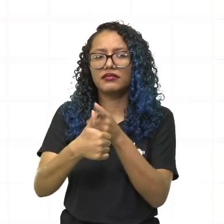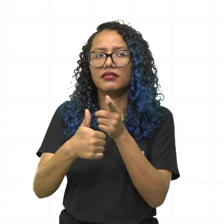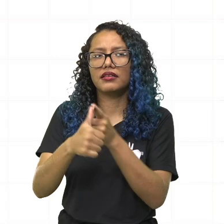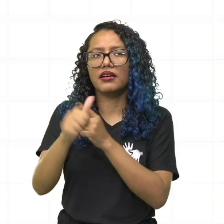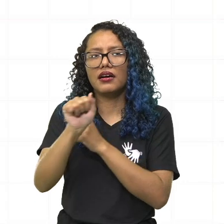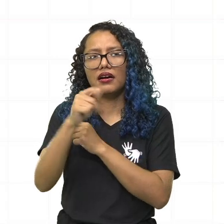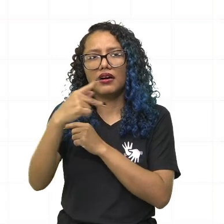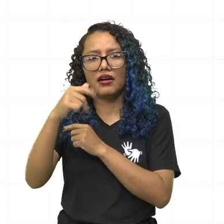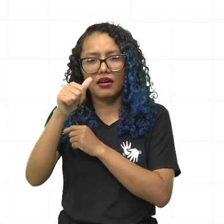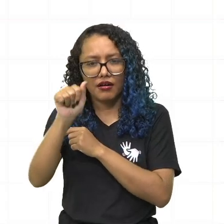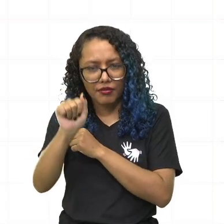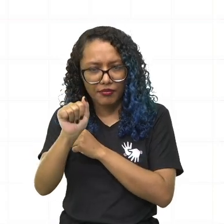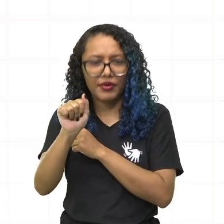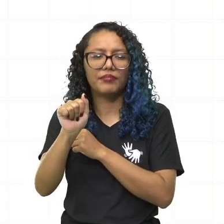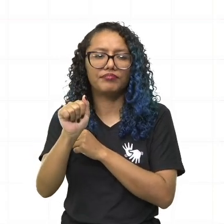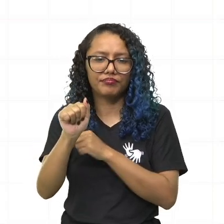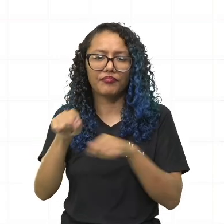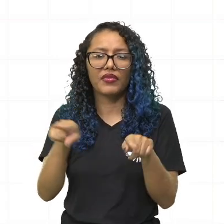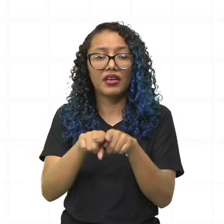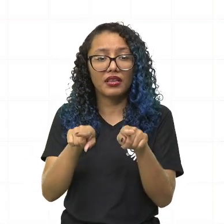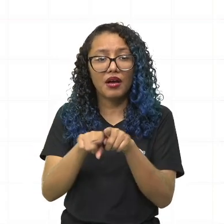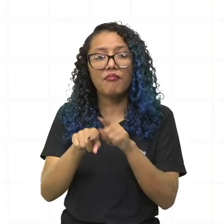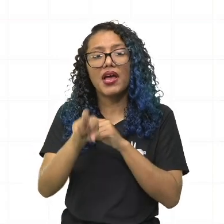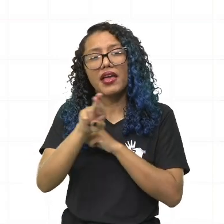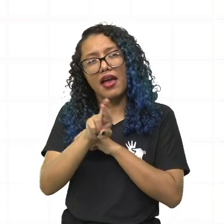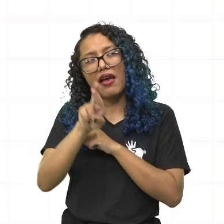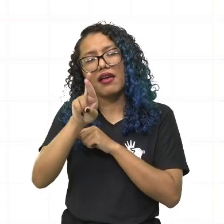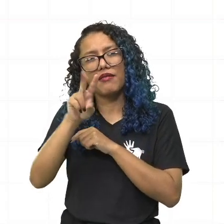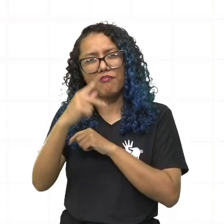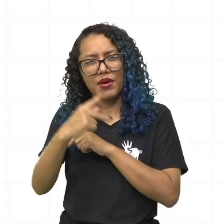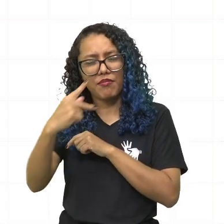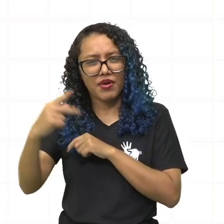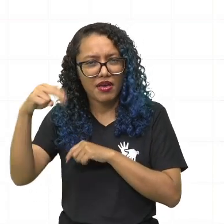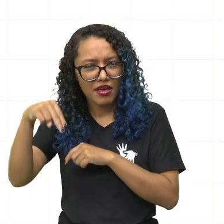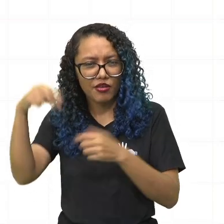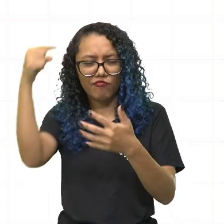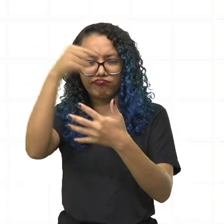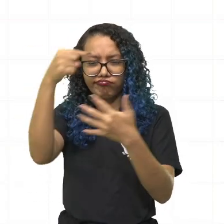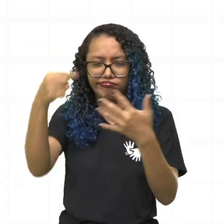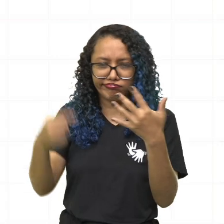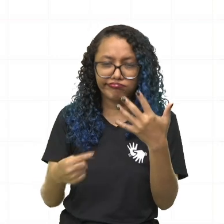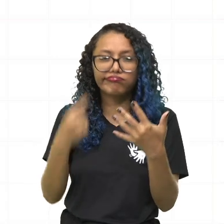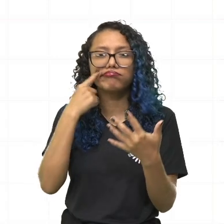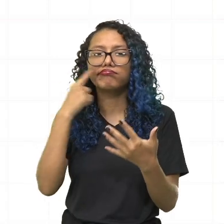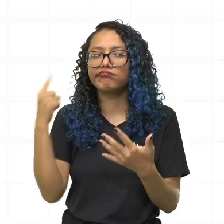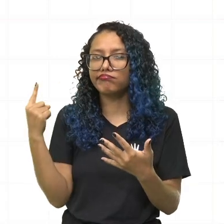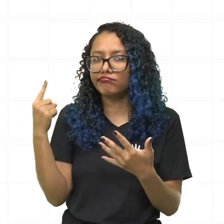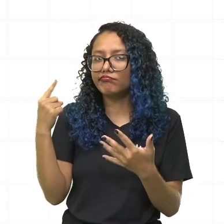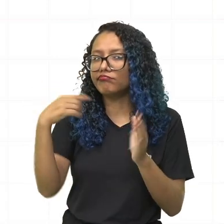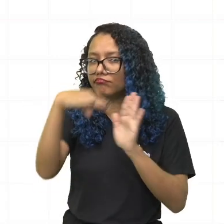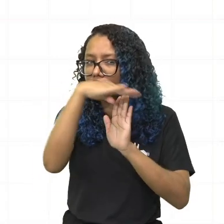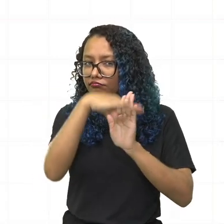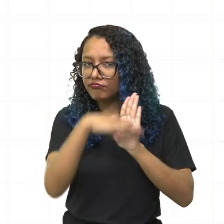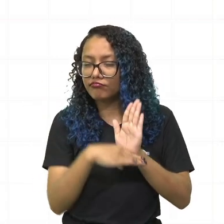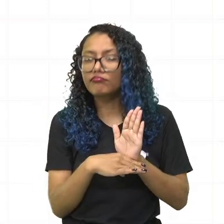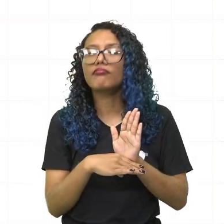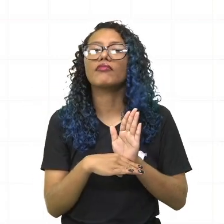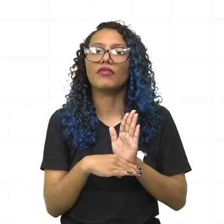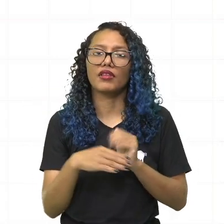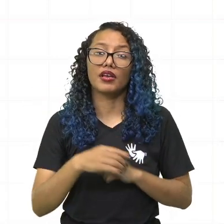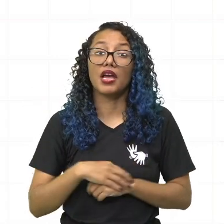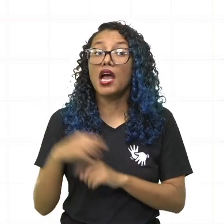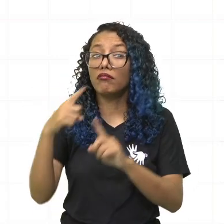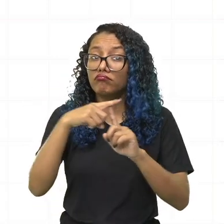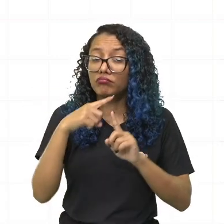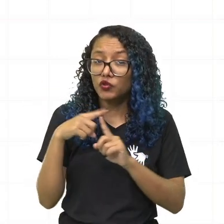proteção ambiental, as reservas particulares do patrimônio natural. São exemplos, são tipos, né, de